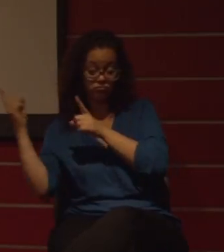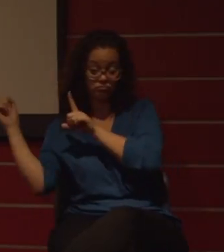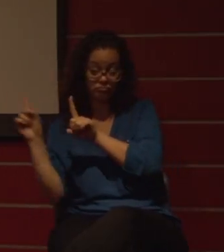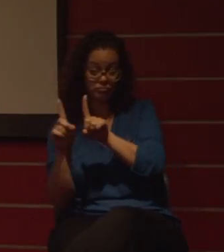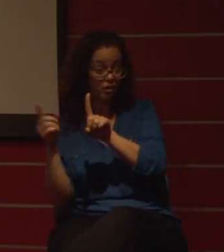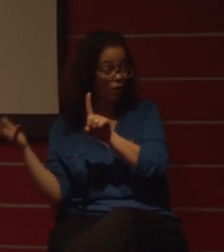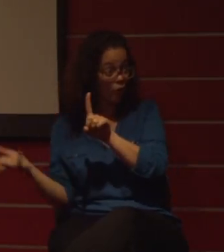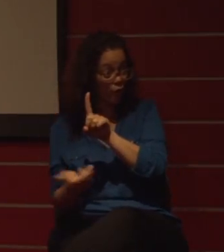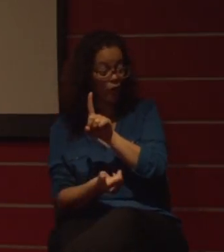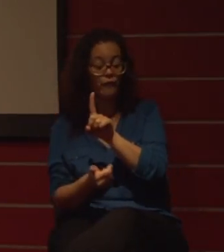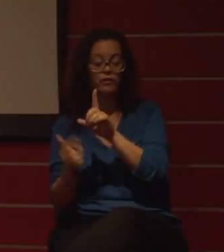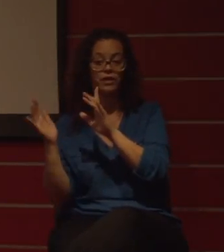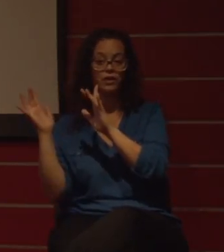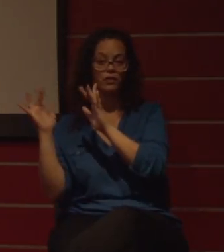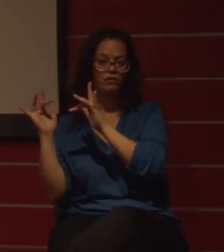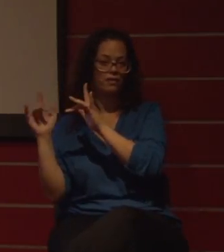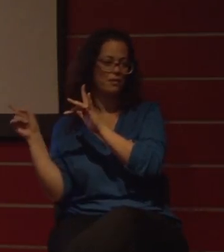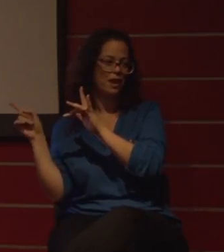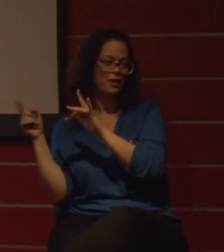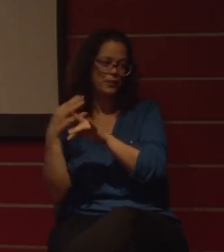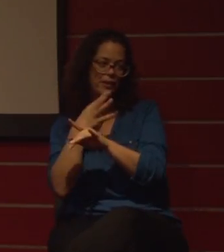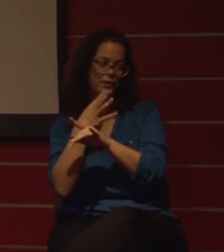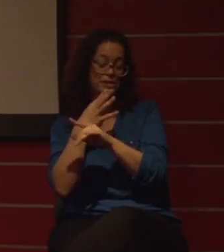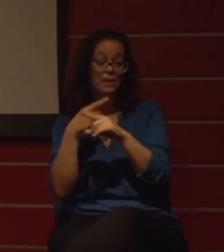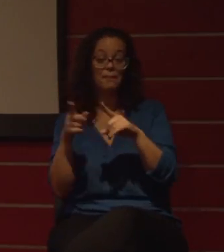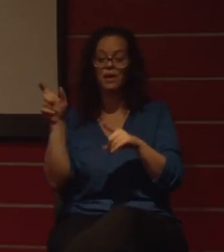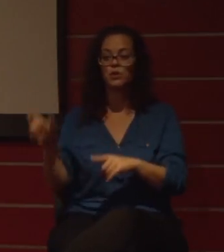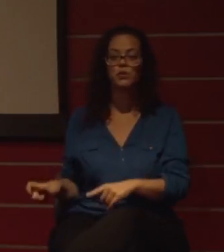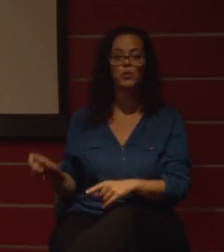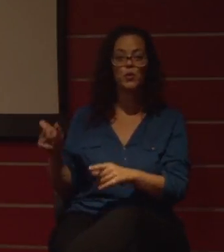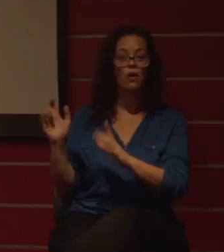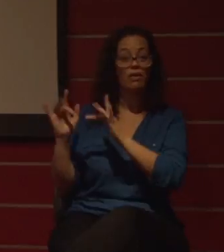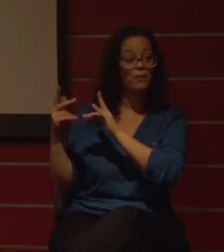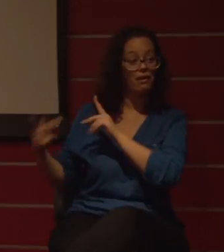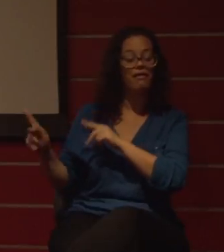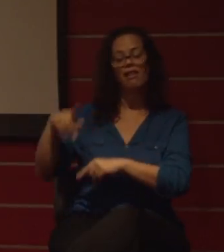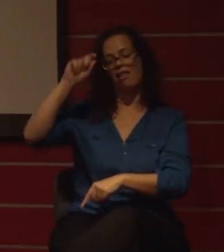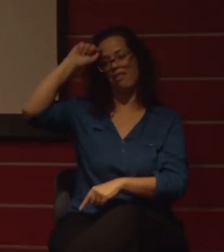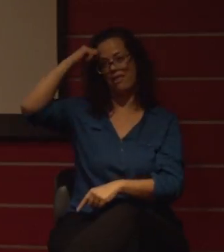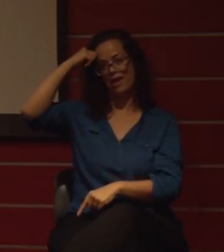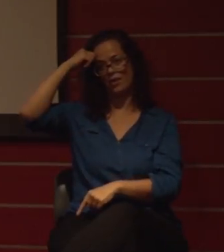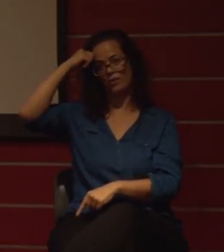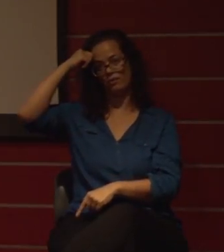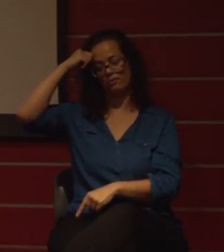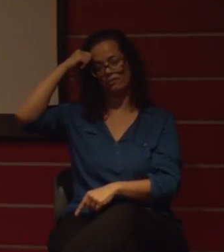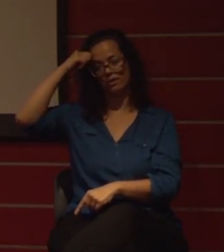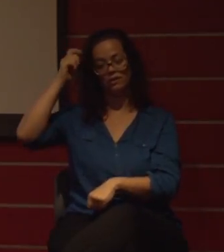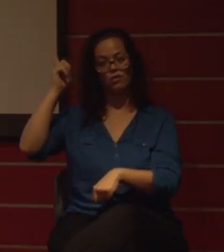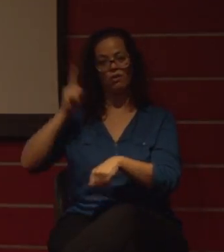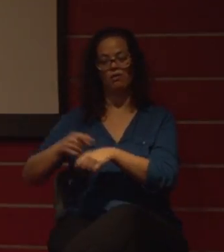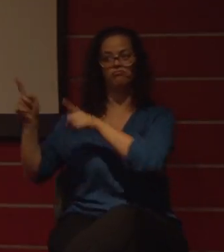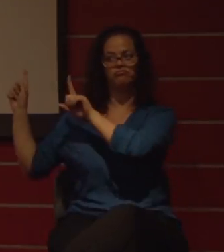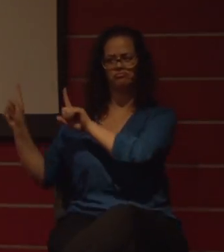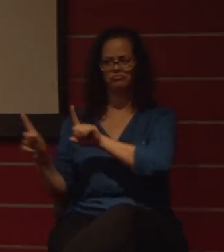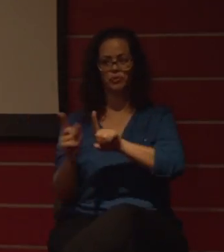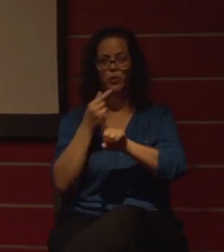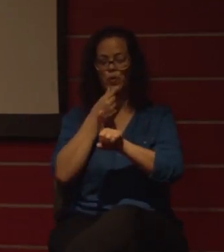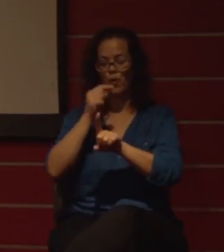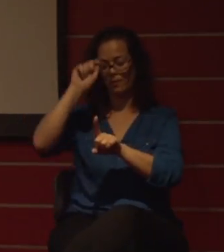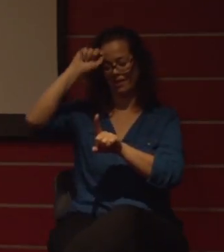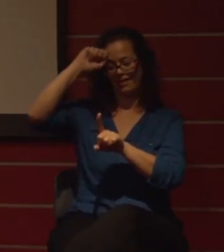conhecer os pais sem que os pais saibam que ele é negro né então ao chegar um negro eh ali todo esse